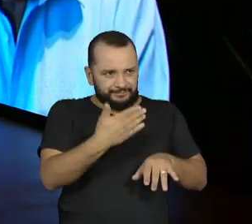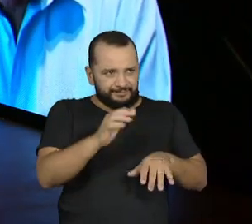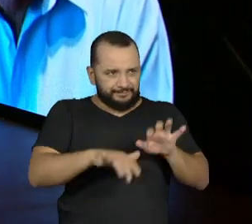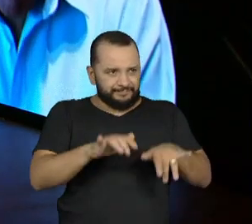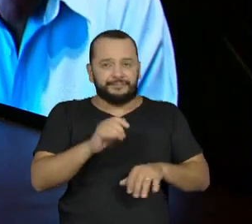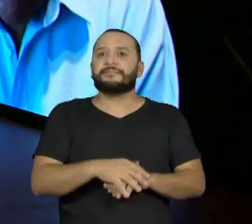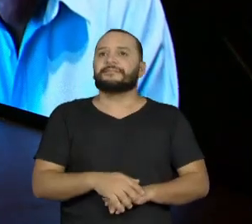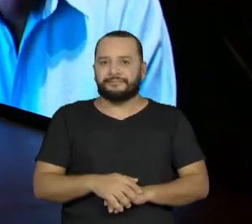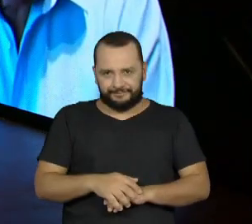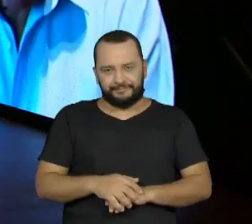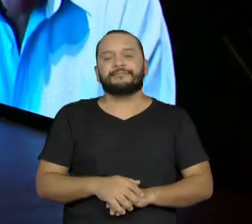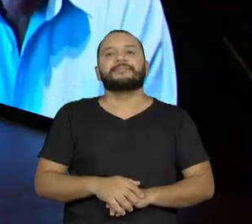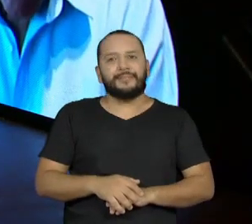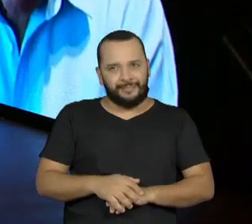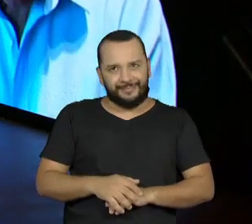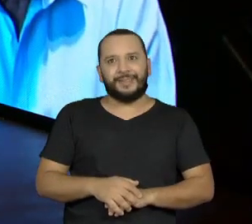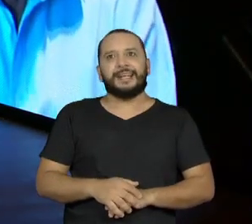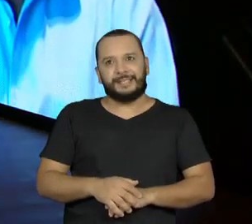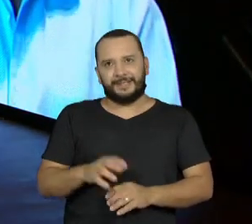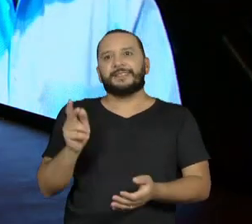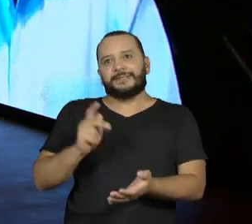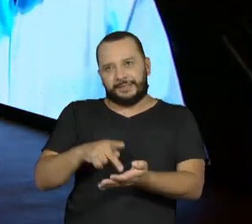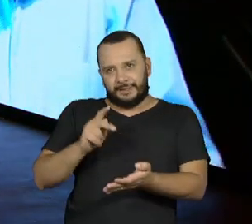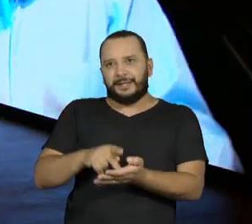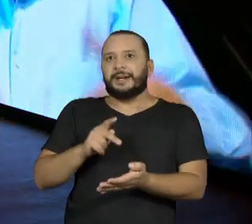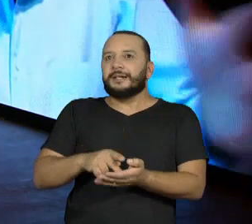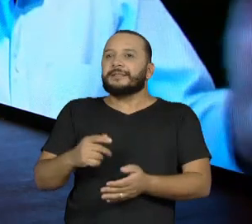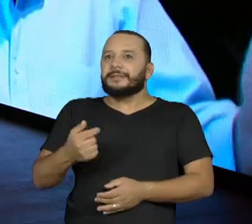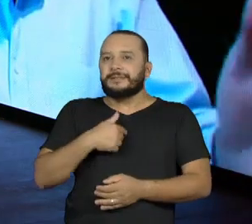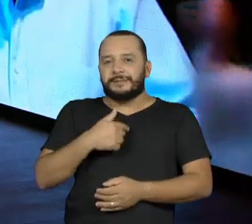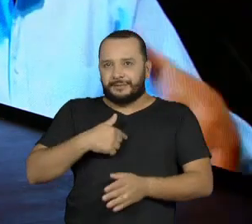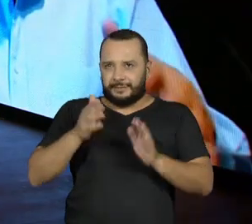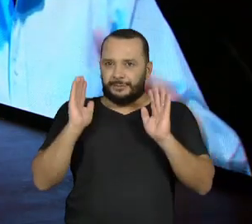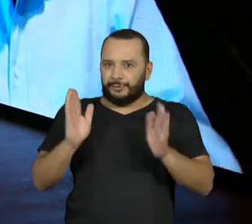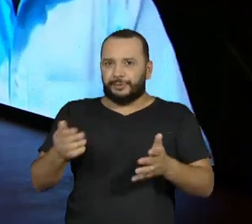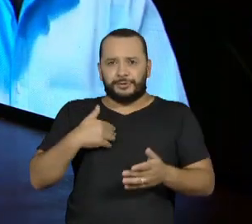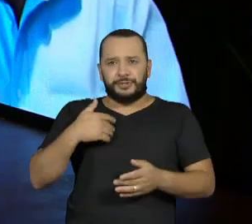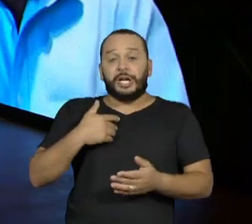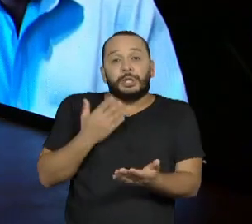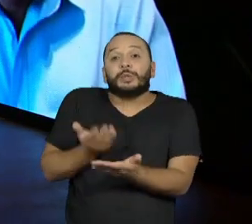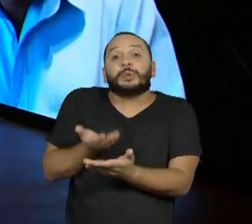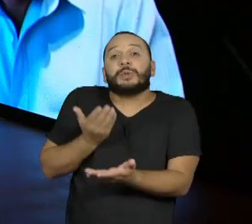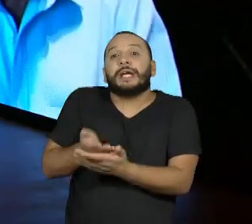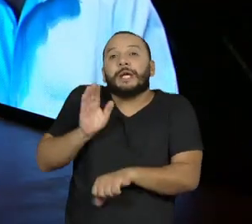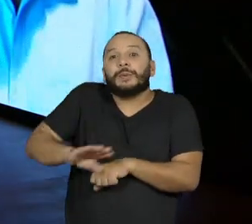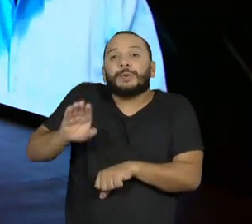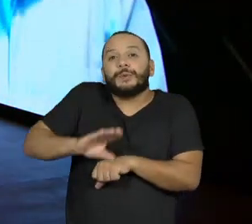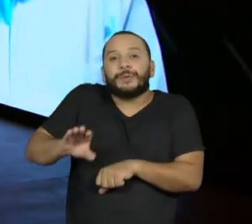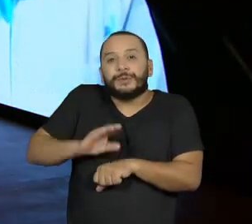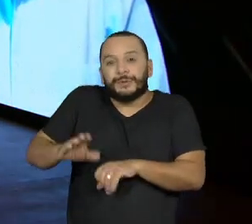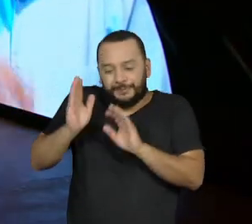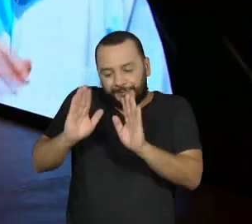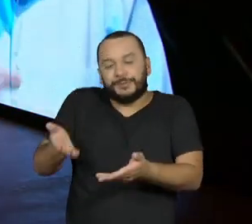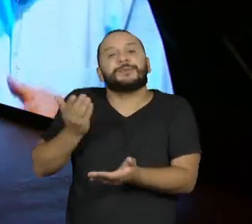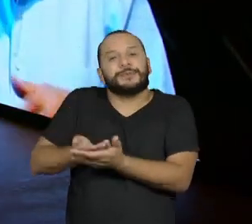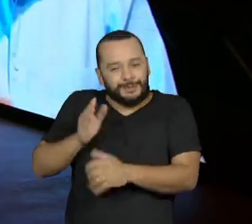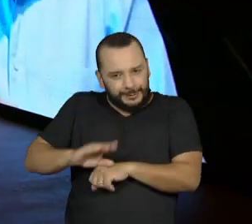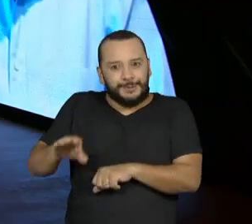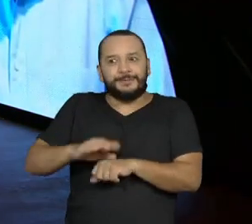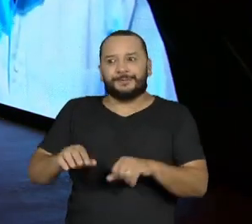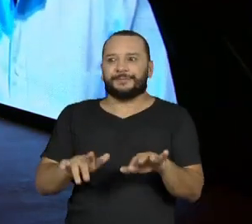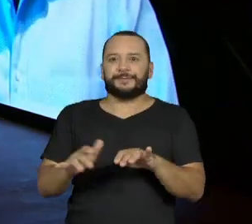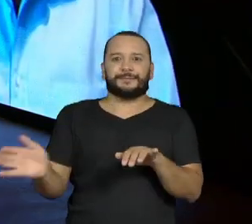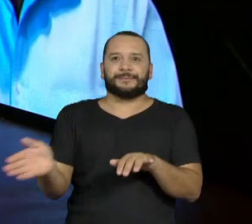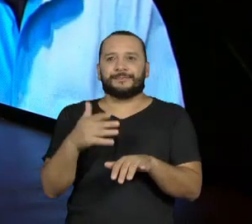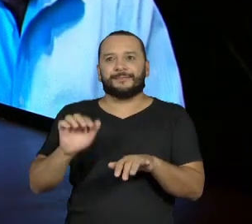Eu era um bom datilógrafo, eu fiz escola de datilografia em Mogi das Cruzes e ficava